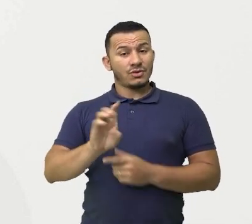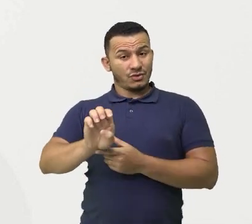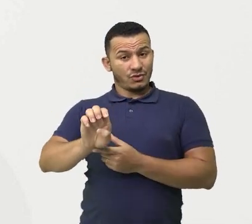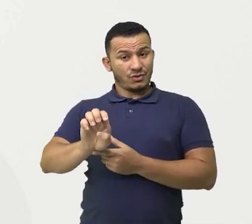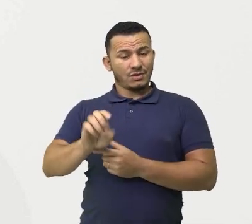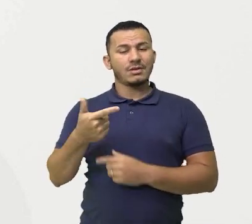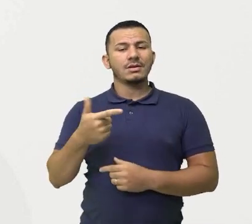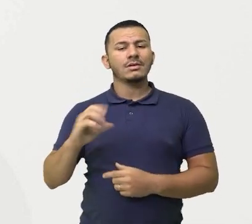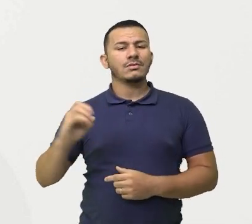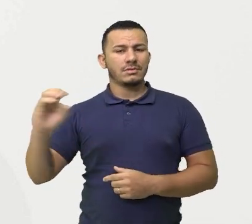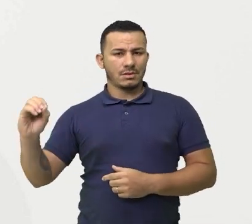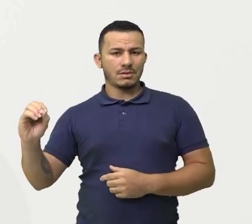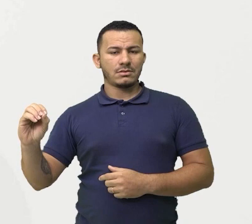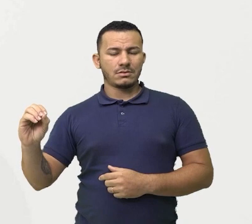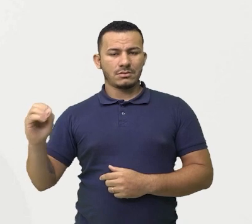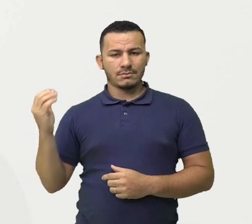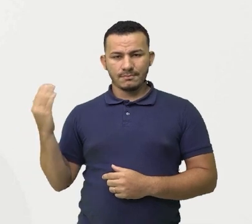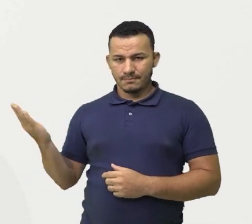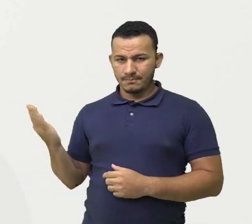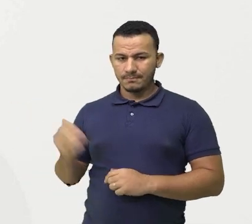de 200.